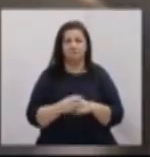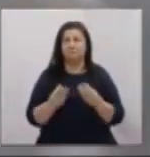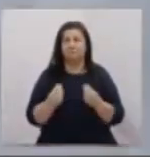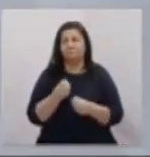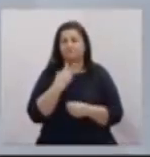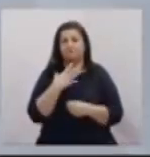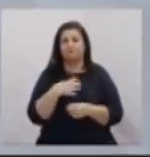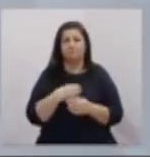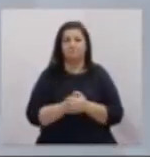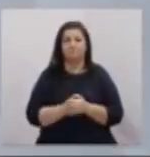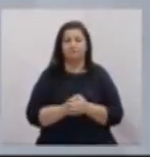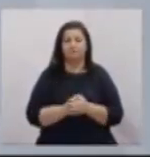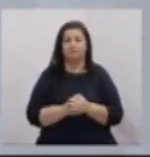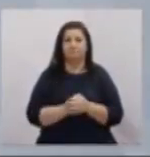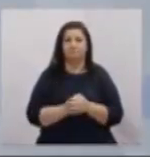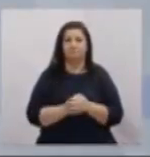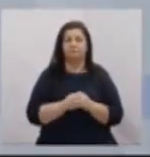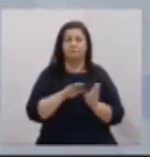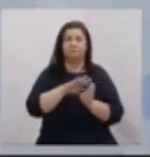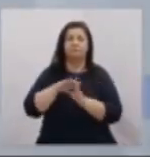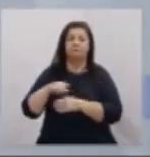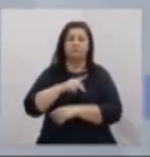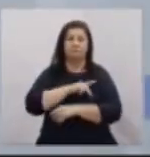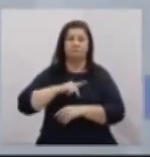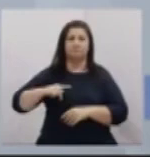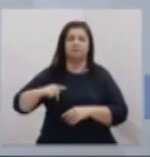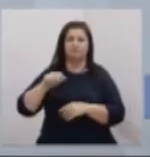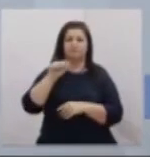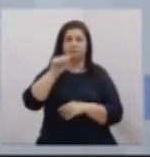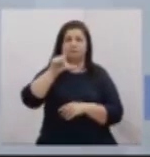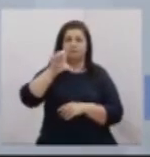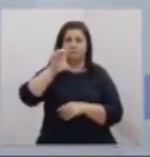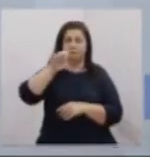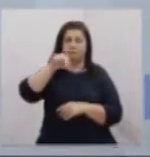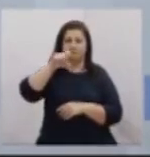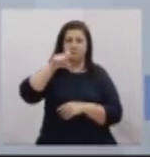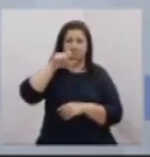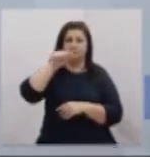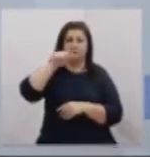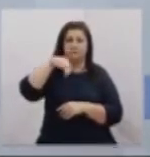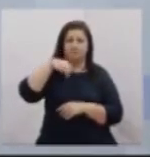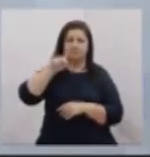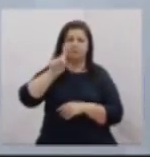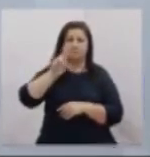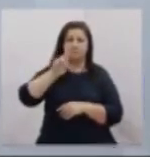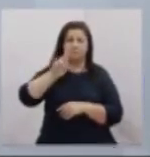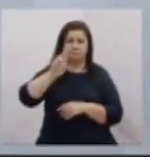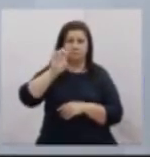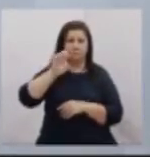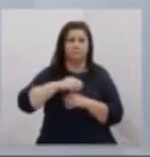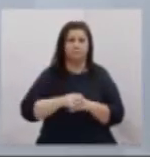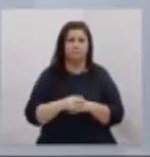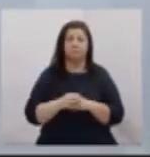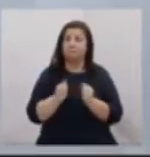gratificante. Hoje o meu homenageado é o pastor Alexandre, que desde pequeno frequenta a igreja com seu pai, fazendo assim um